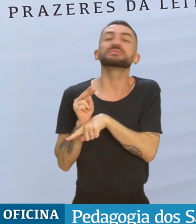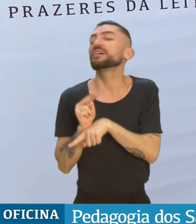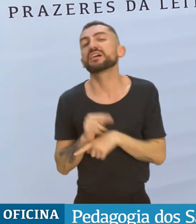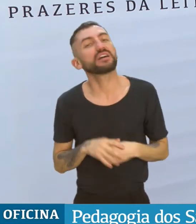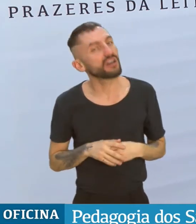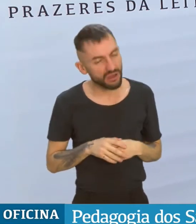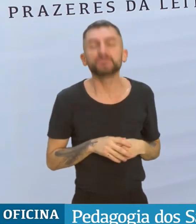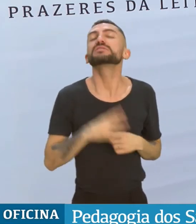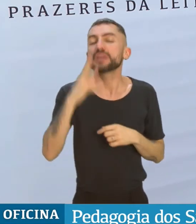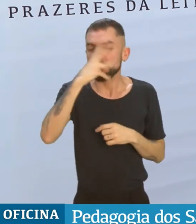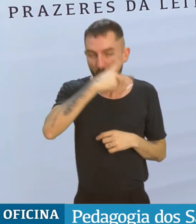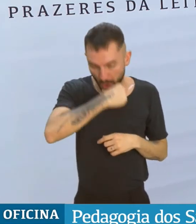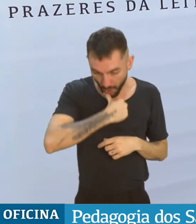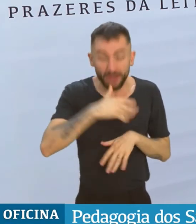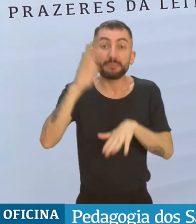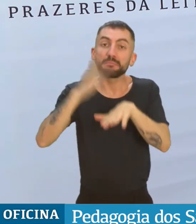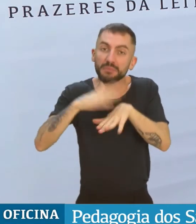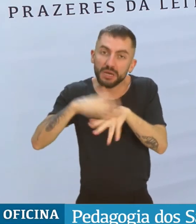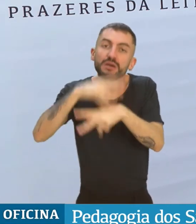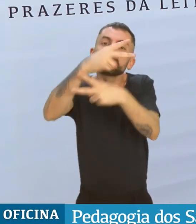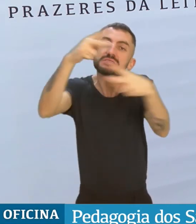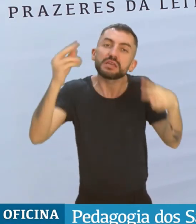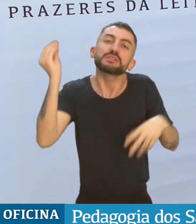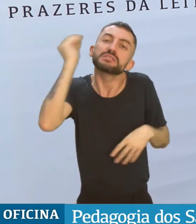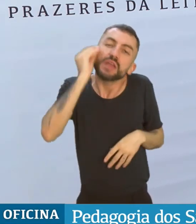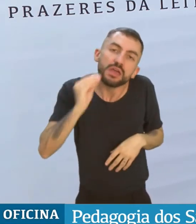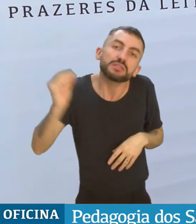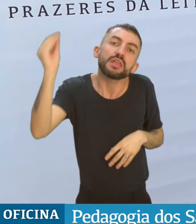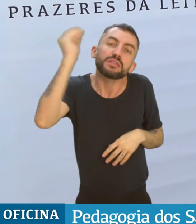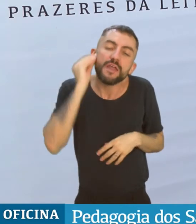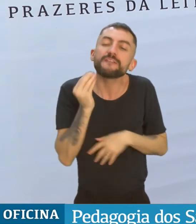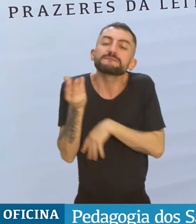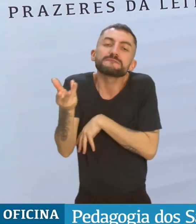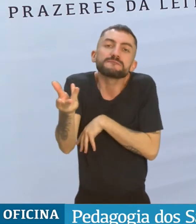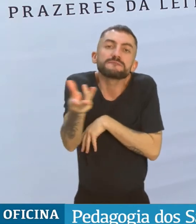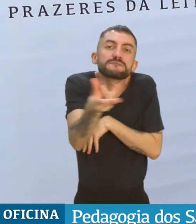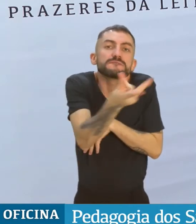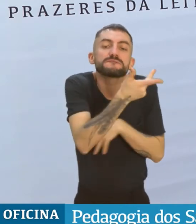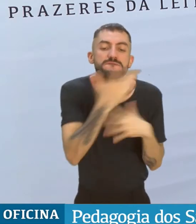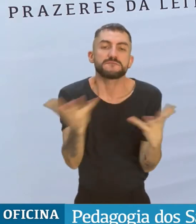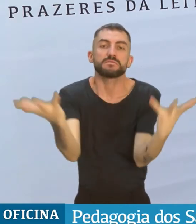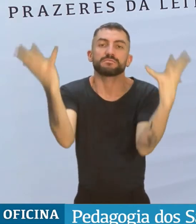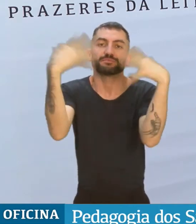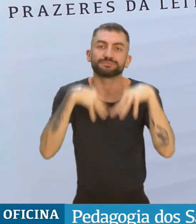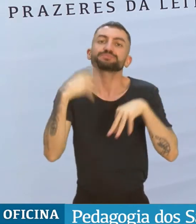Você vai ter que conquistar esse público. Principalmente quando a gente fala de